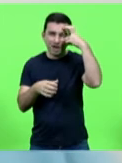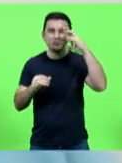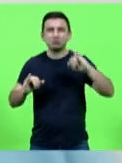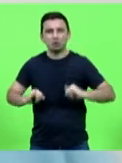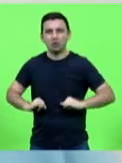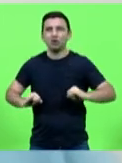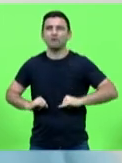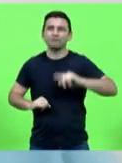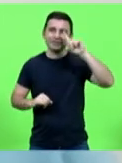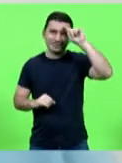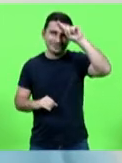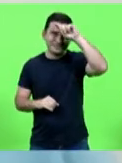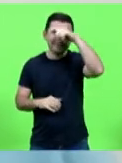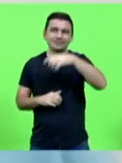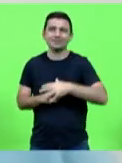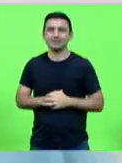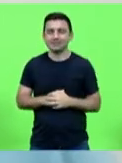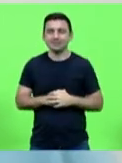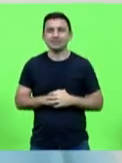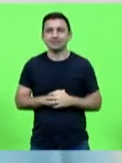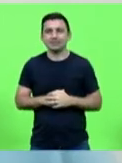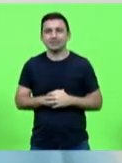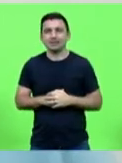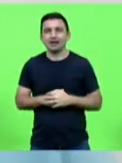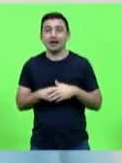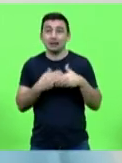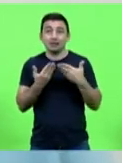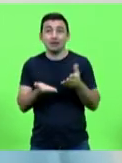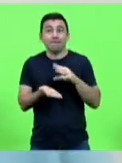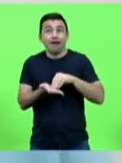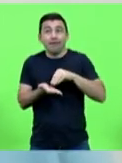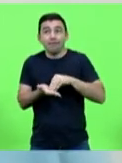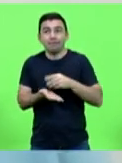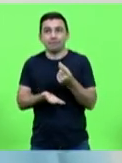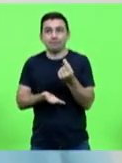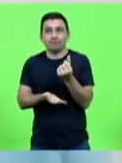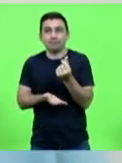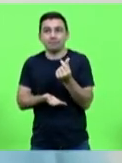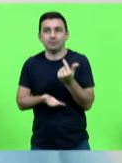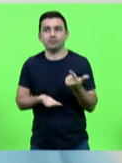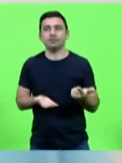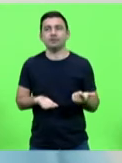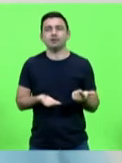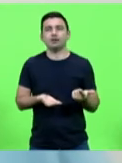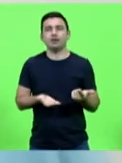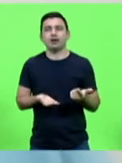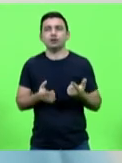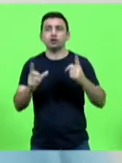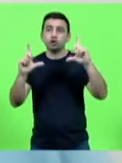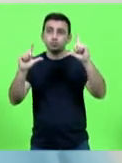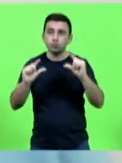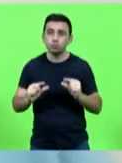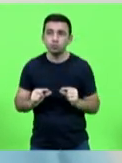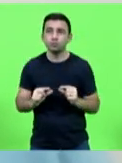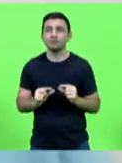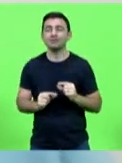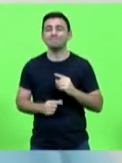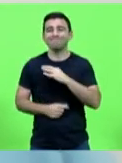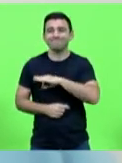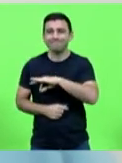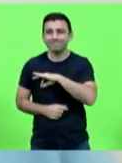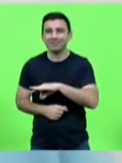né, em relação à falta de renda, de recursos, à diminuição de renda, à falta